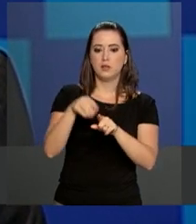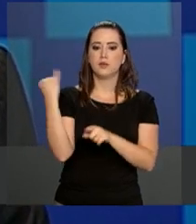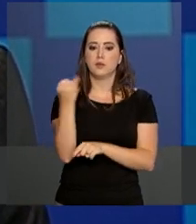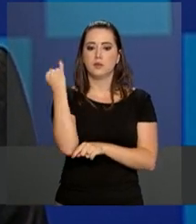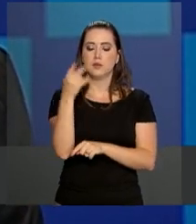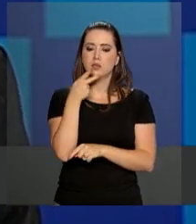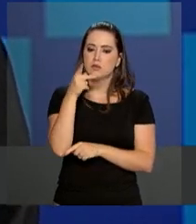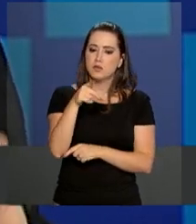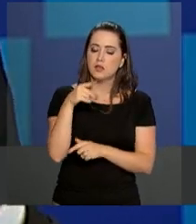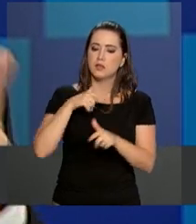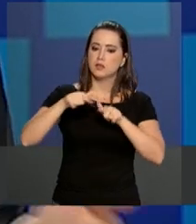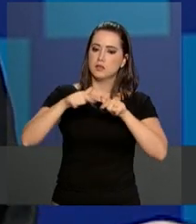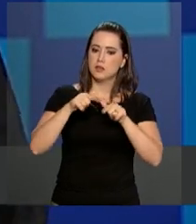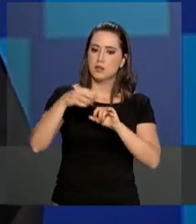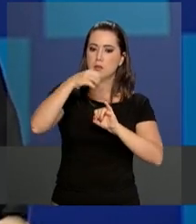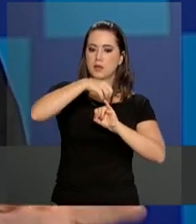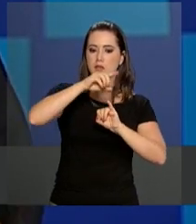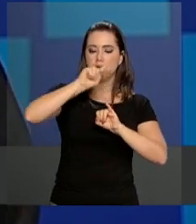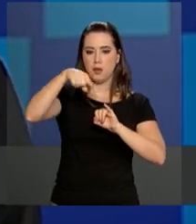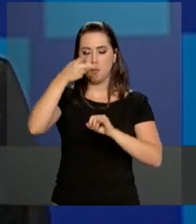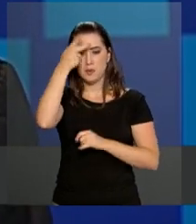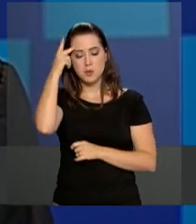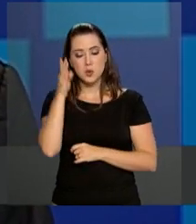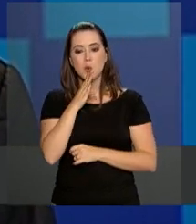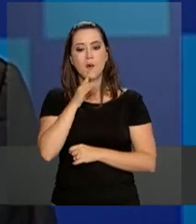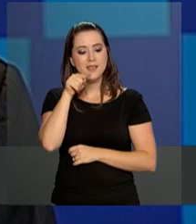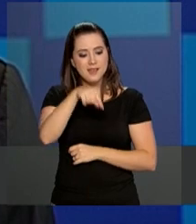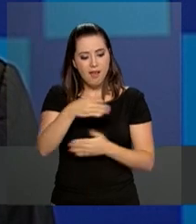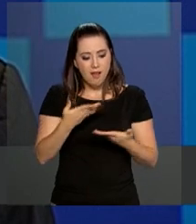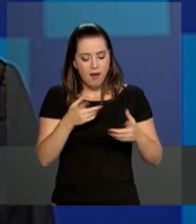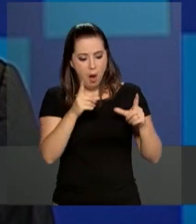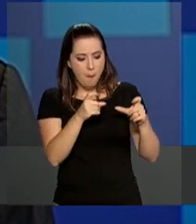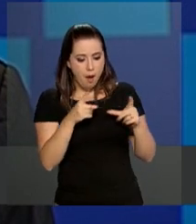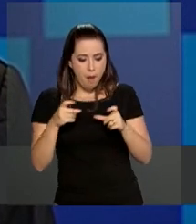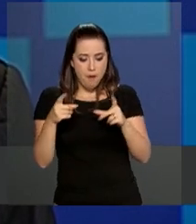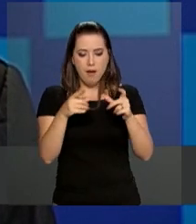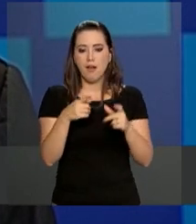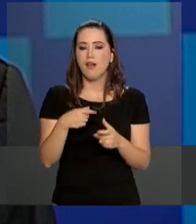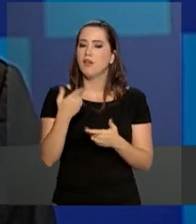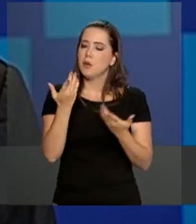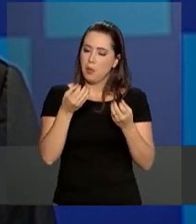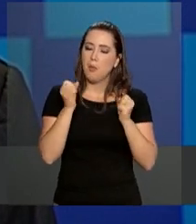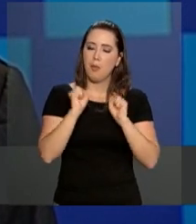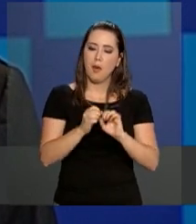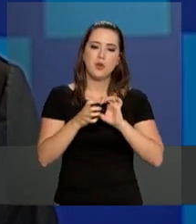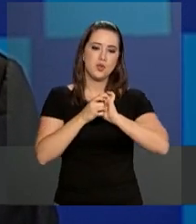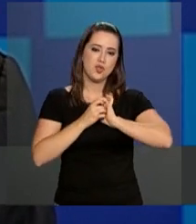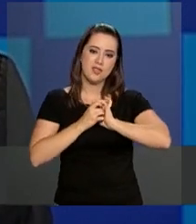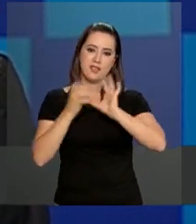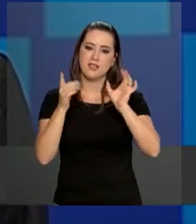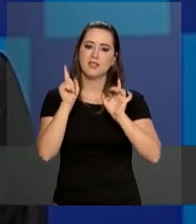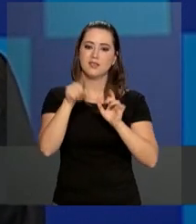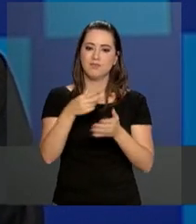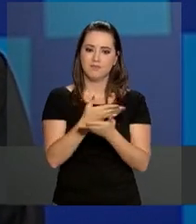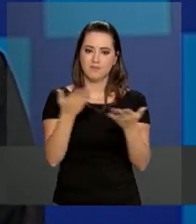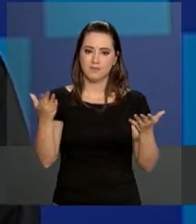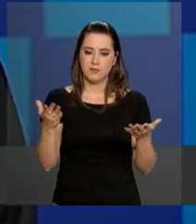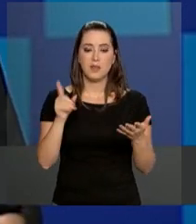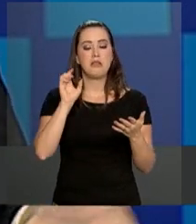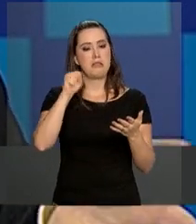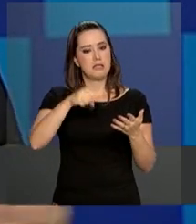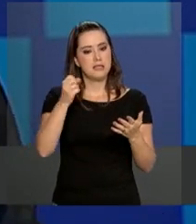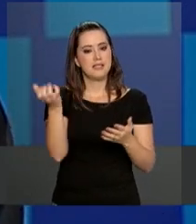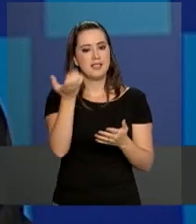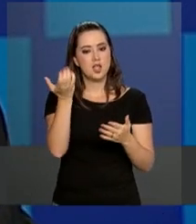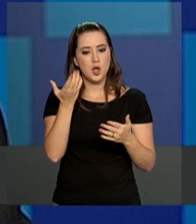aqui de neve depois os jornalistas quiserem ter acesso aqui pra fazer imagens fiquem absolutamente à vontade e sim